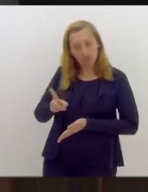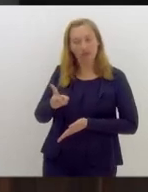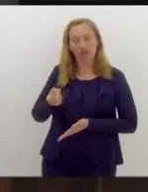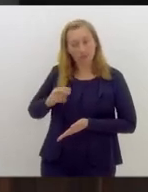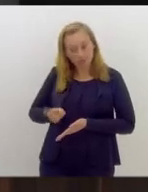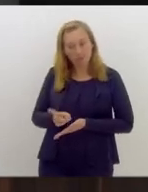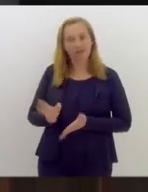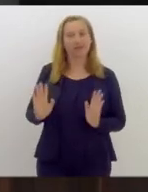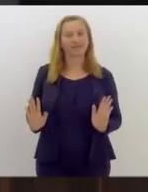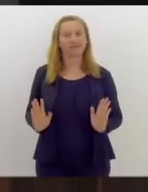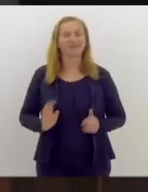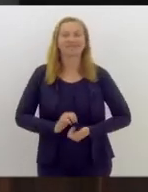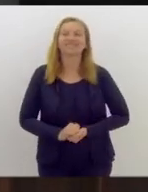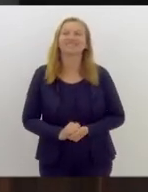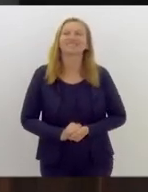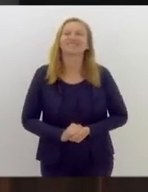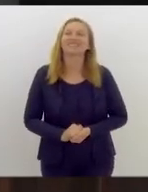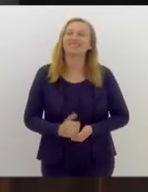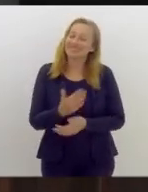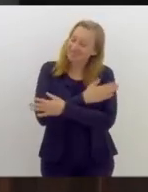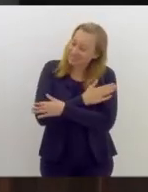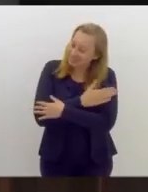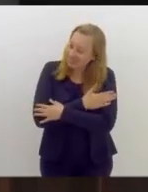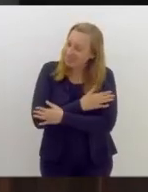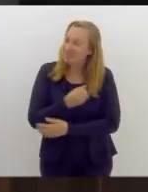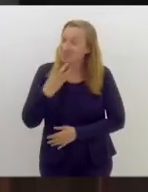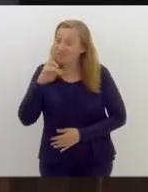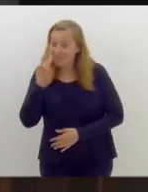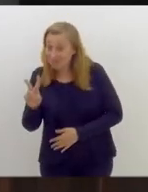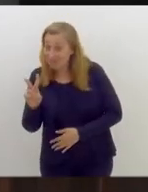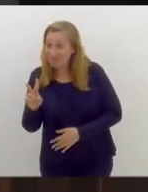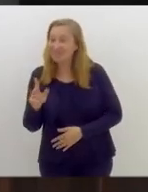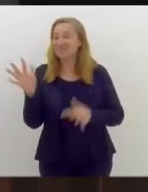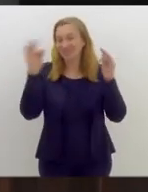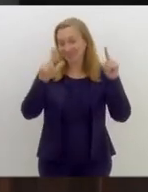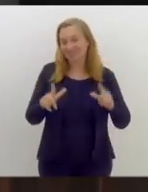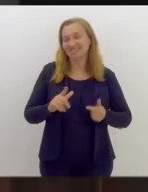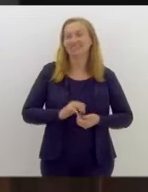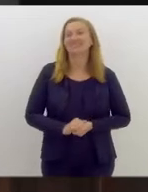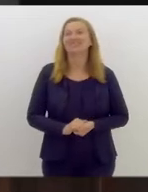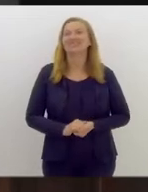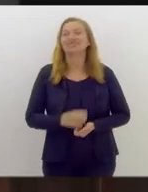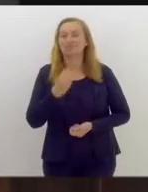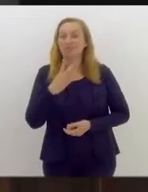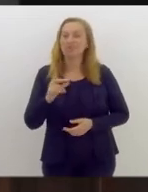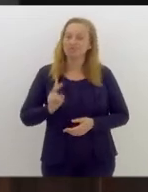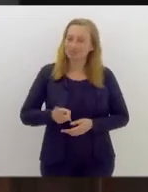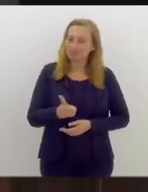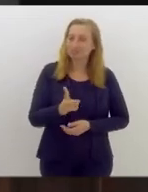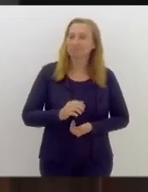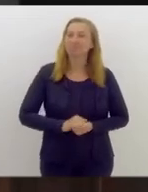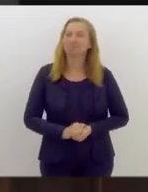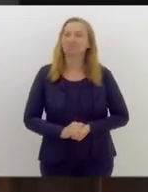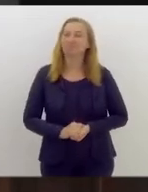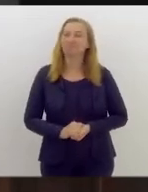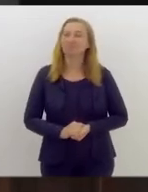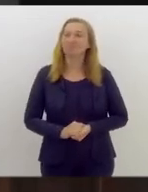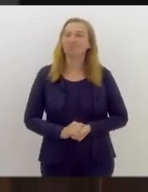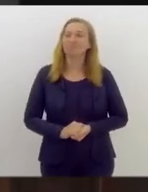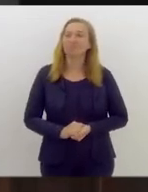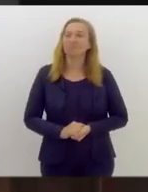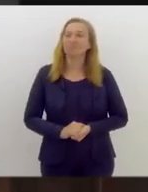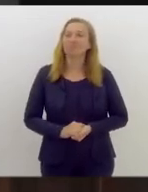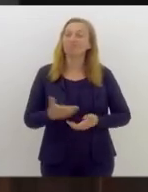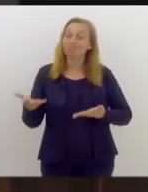aí. Um abraço, bom te ver aqui, estou feliz. Bom, vamos dar seguimento. Eu